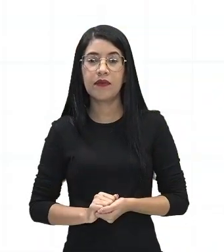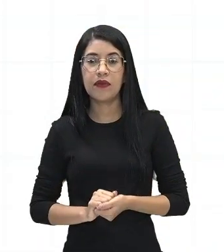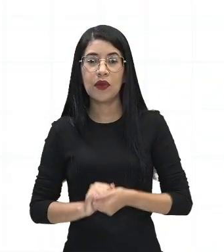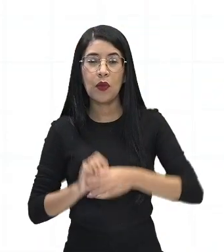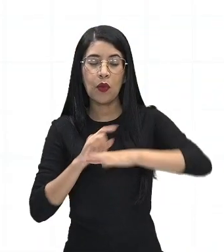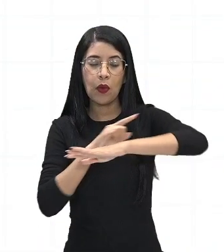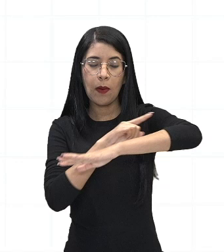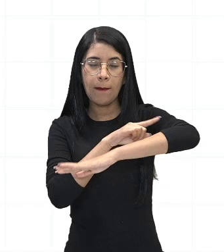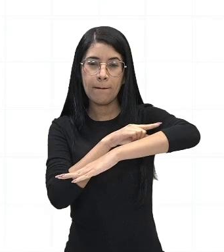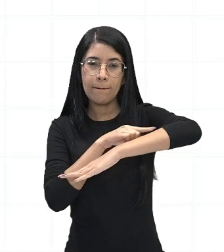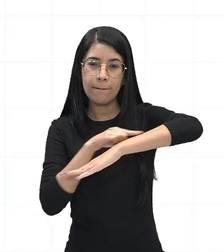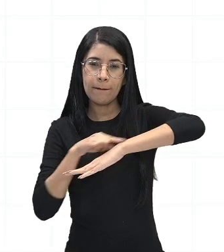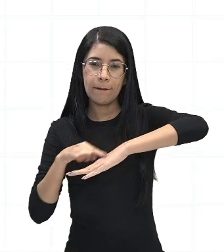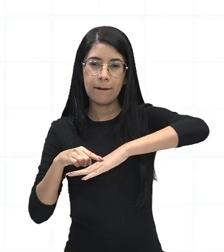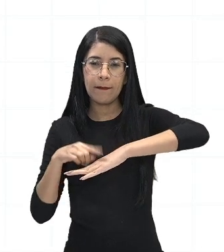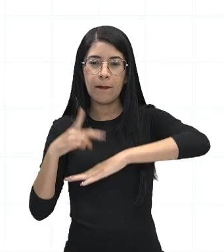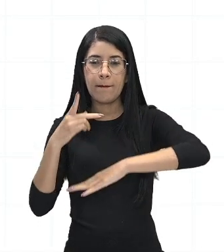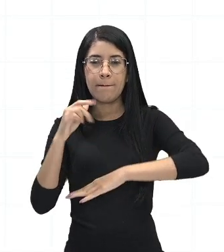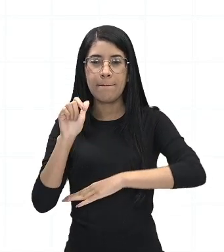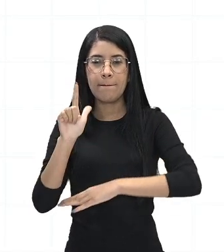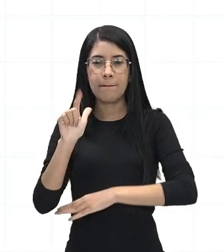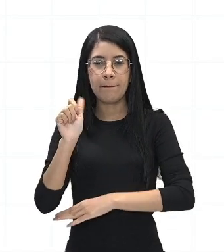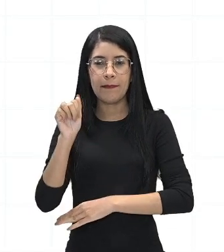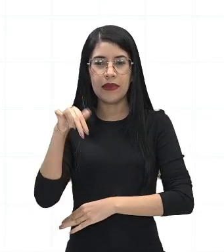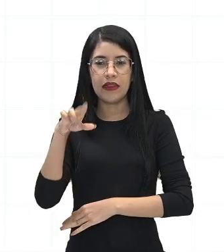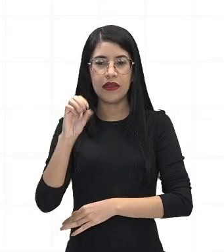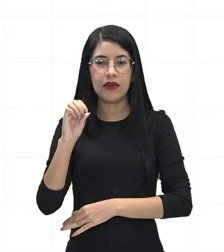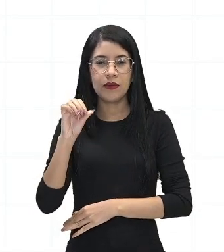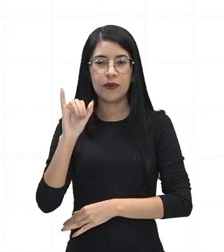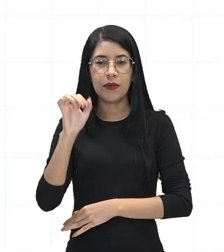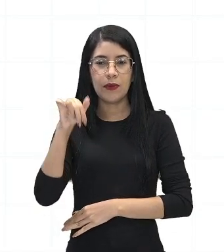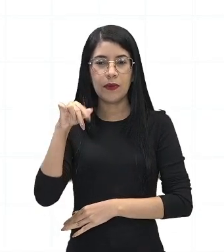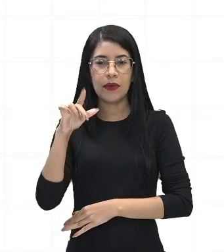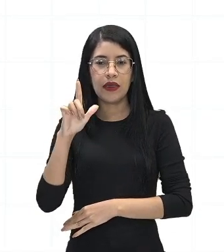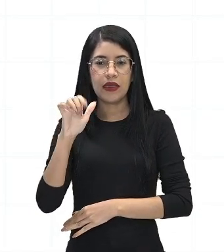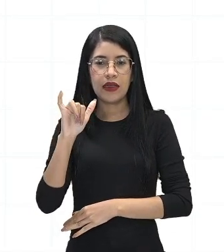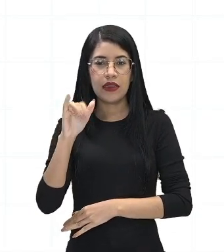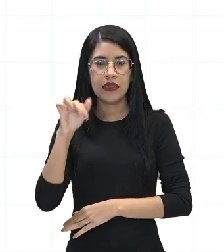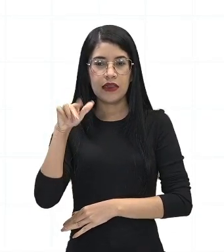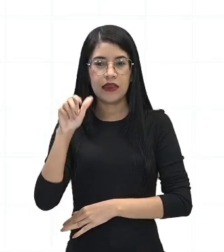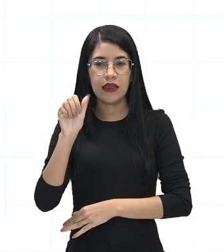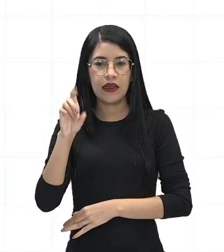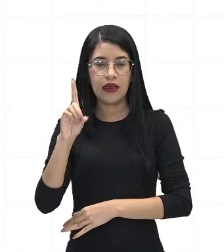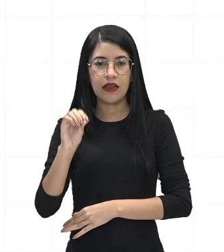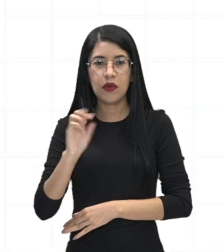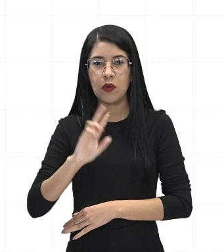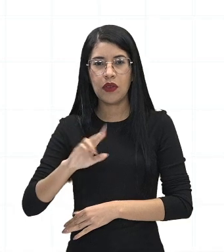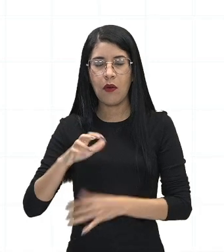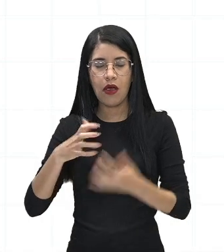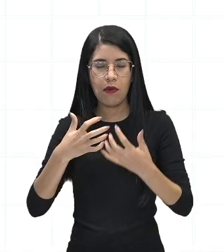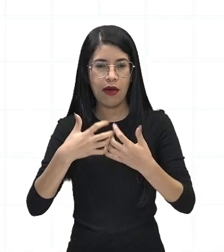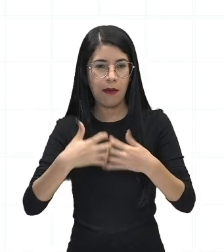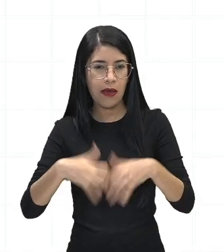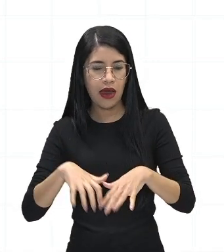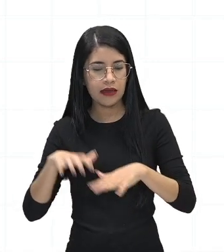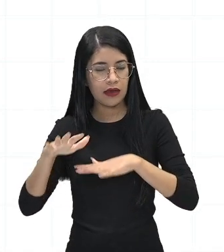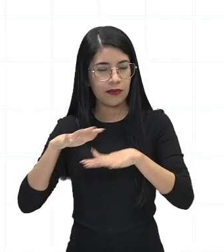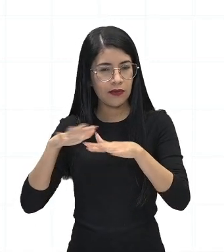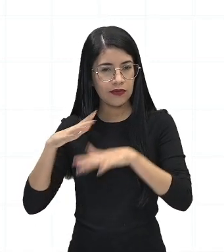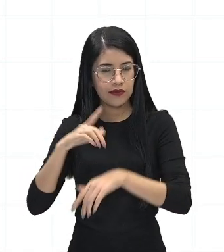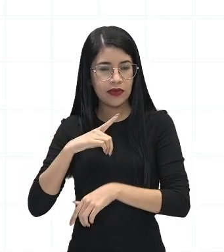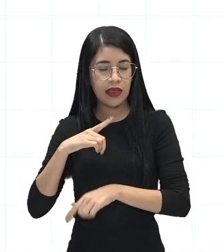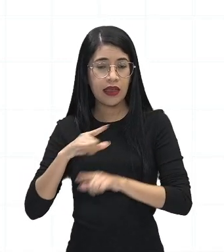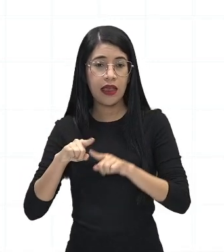inclinado. Então o plano inclinado ele não é exatamente algo que vai se movimentar, ele não é uma máquina que vai se movimentar, mas